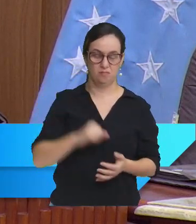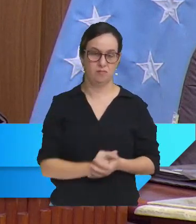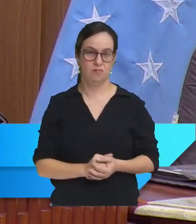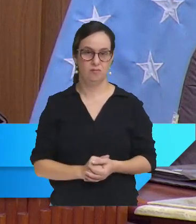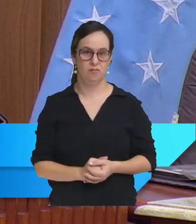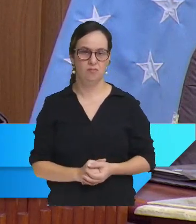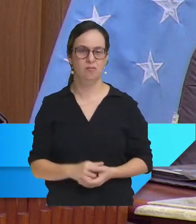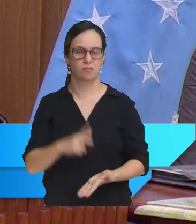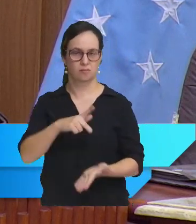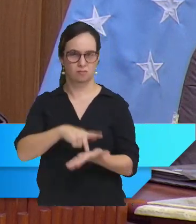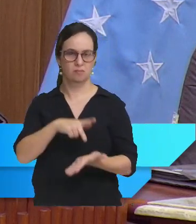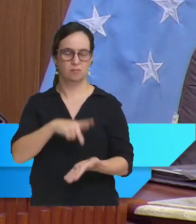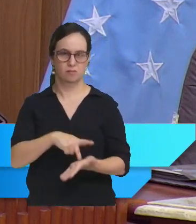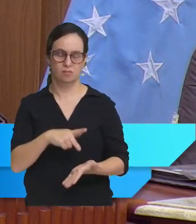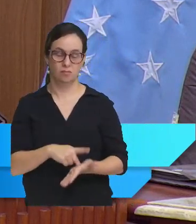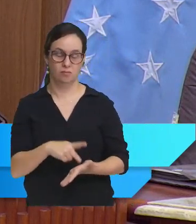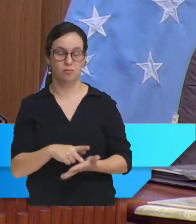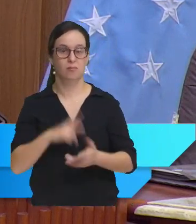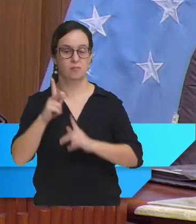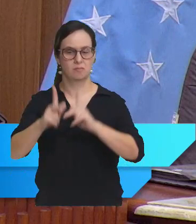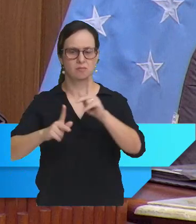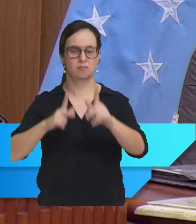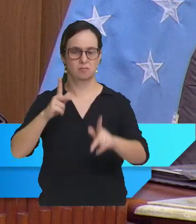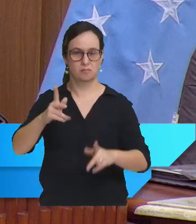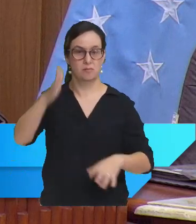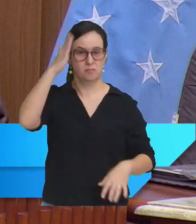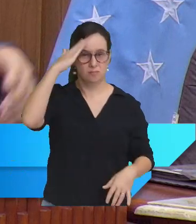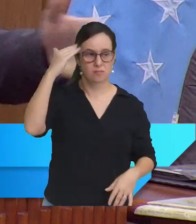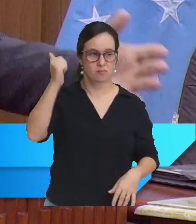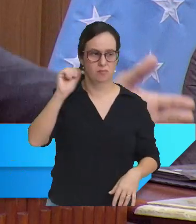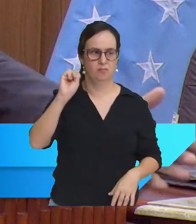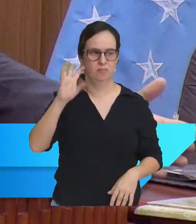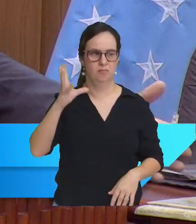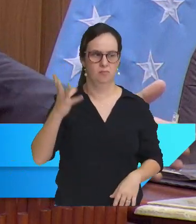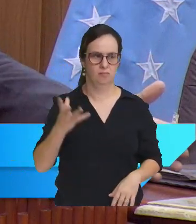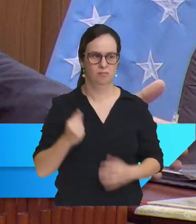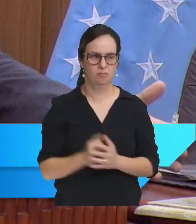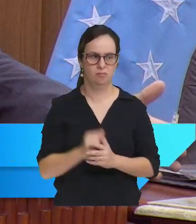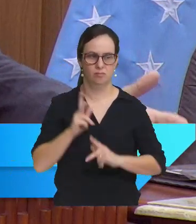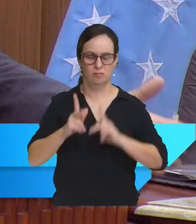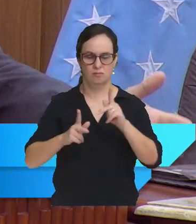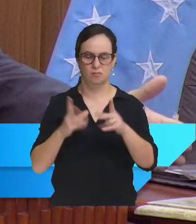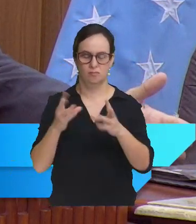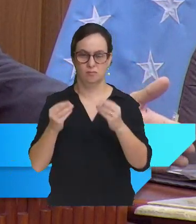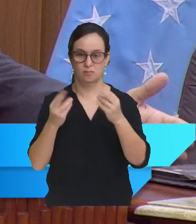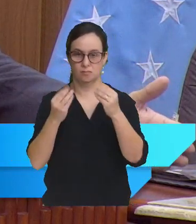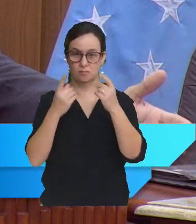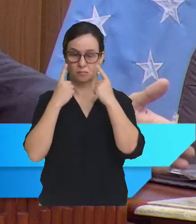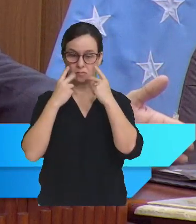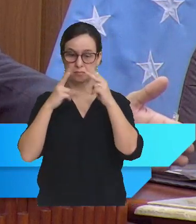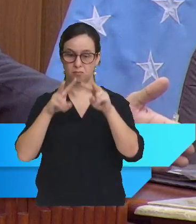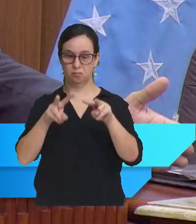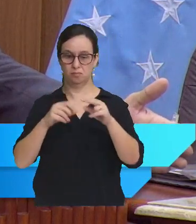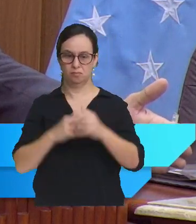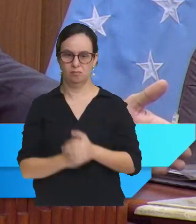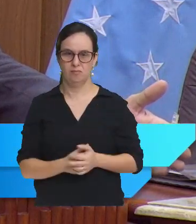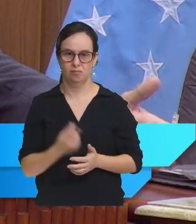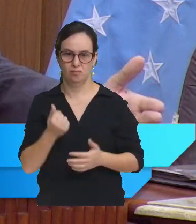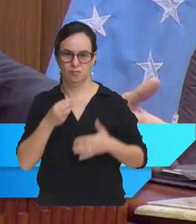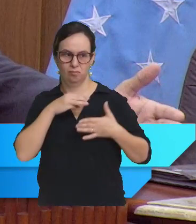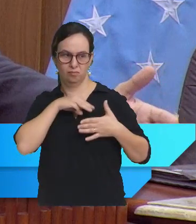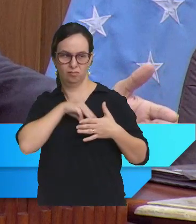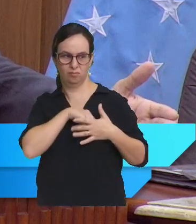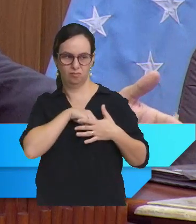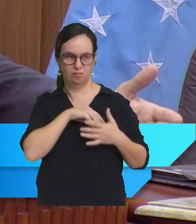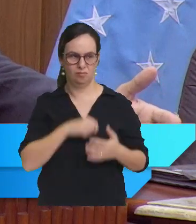população não é burra, a população está acompanhando o que está acontecendo. A população está vendo que o salário da primeira-dama na FEMA era